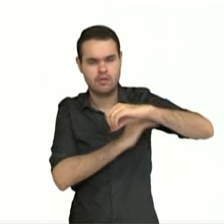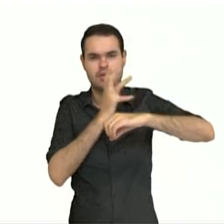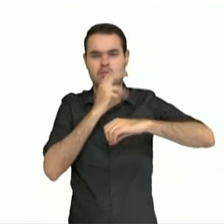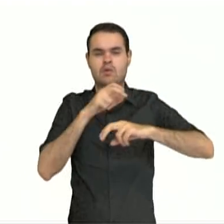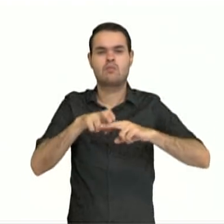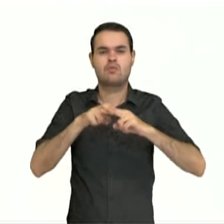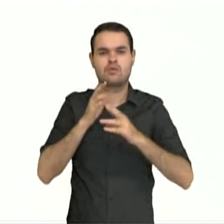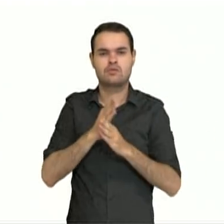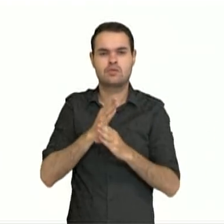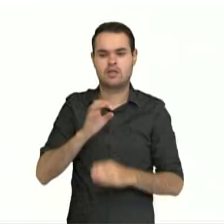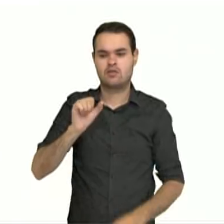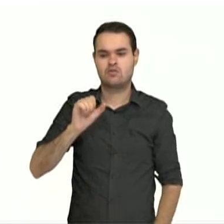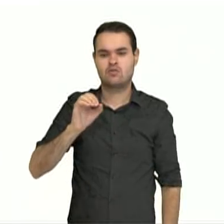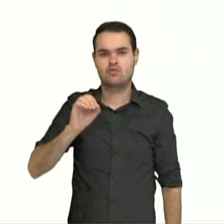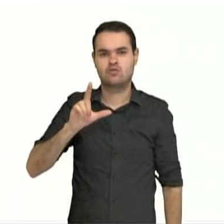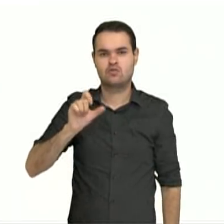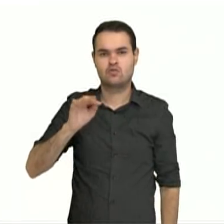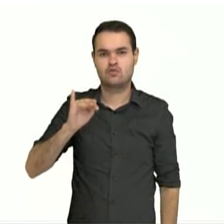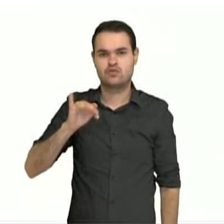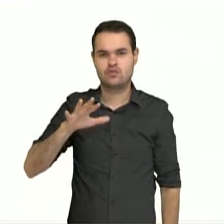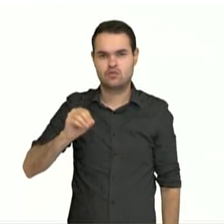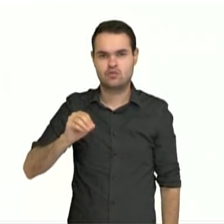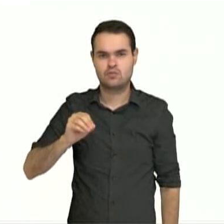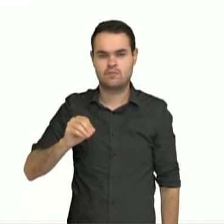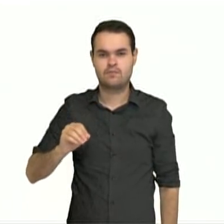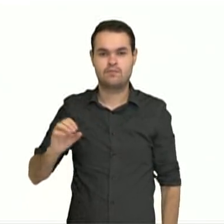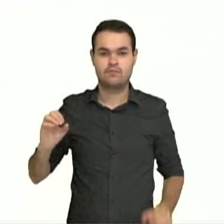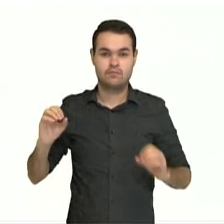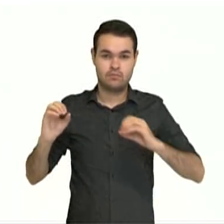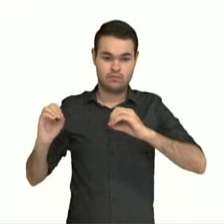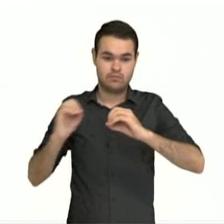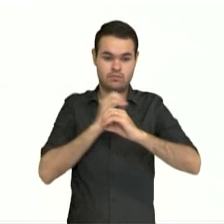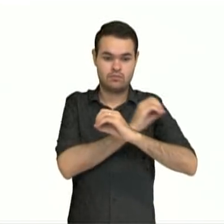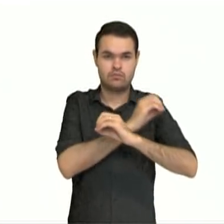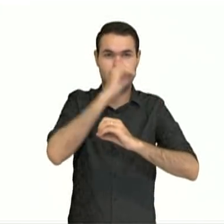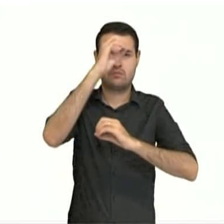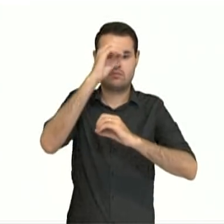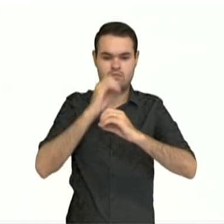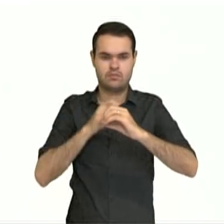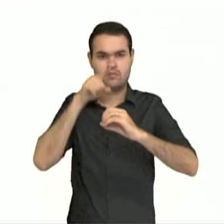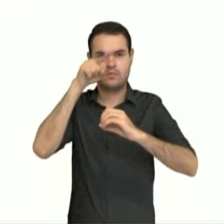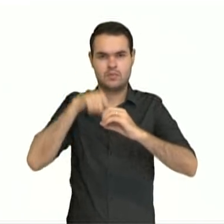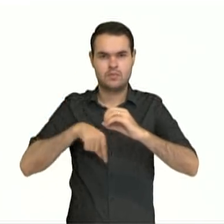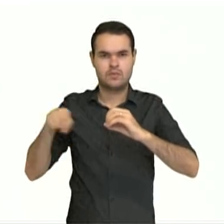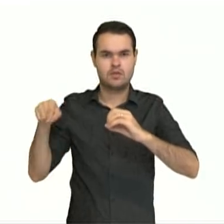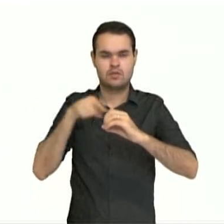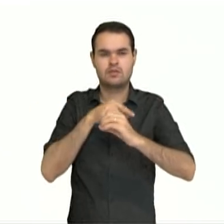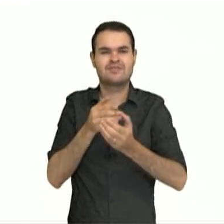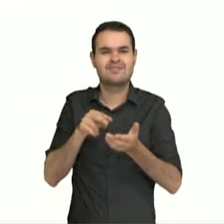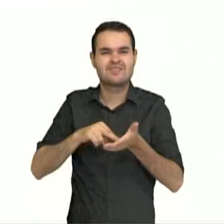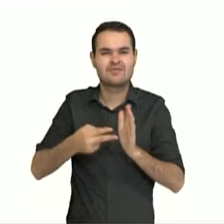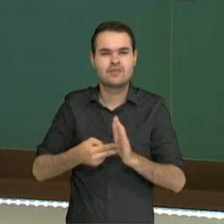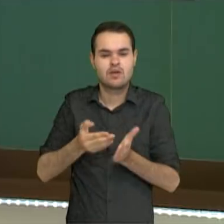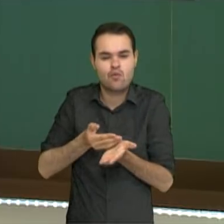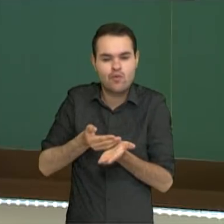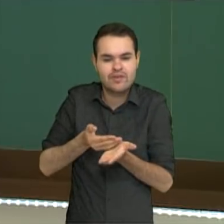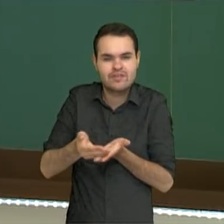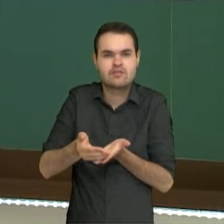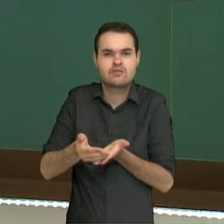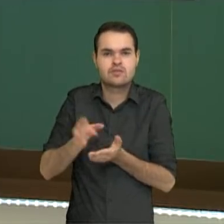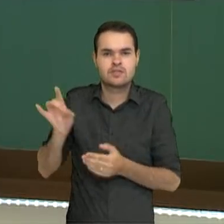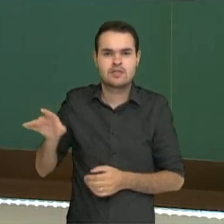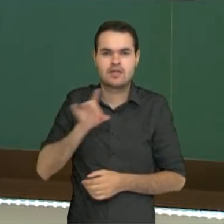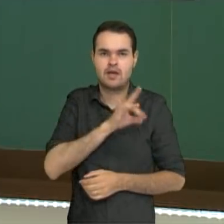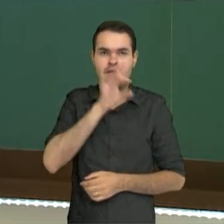eu tenho solstícios. Os solstícios e os equinócios vão marcar o início de cada estação do ano